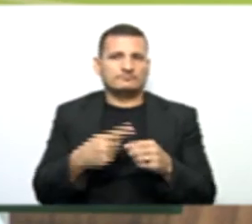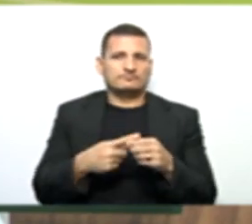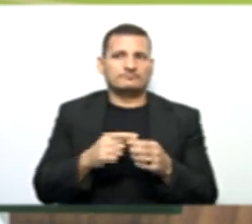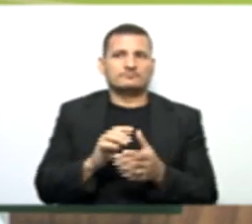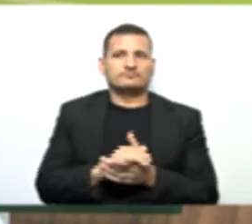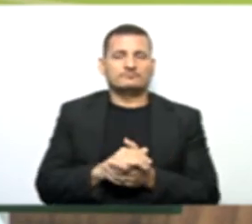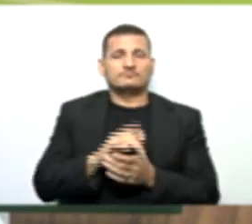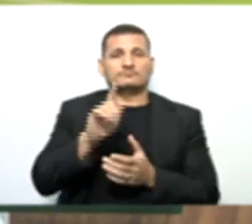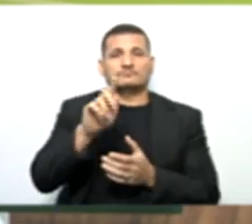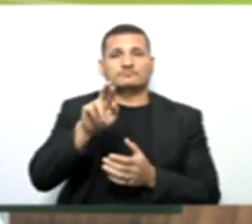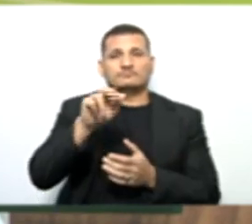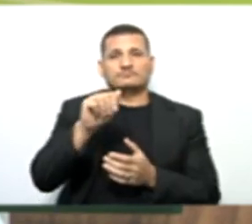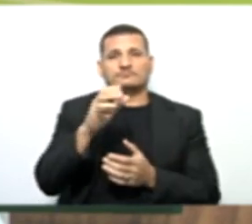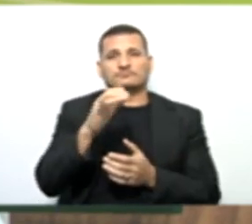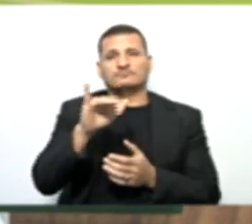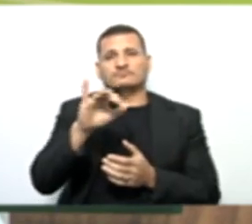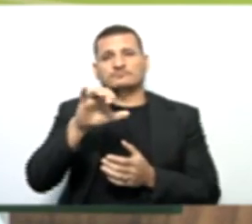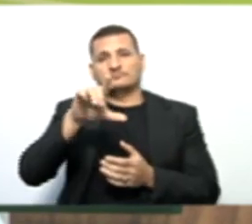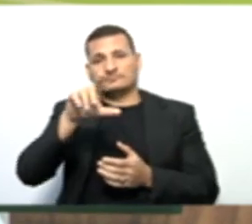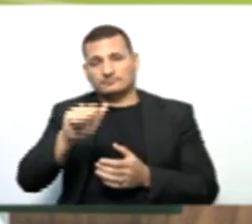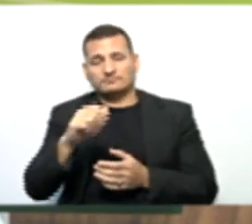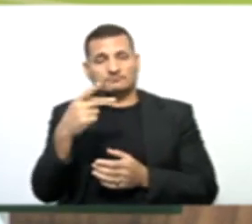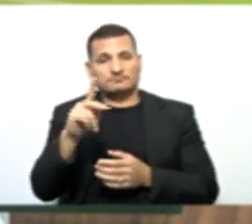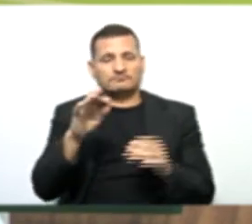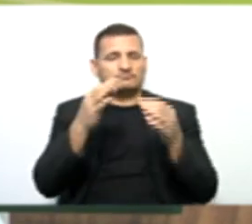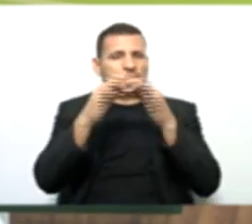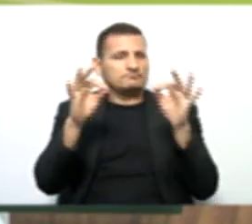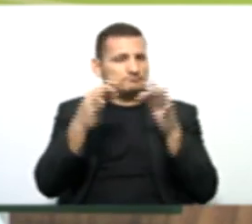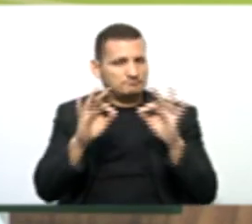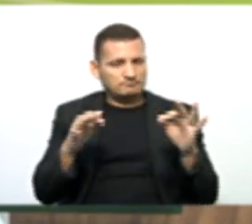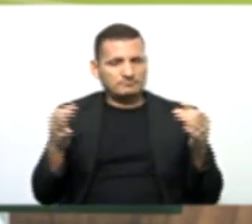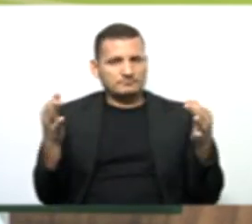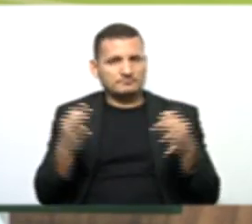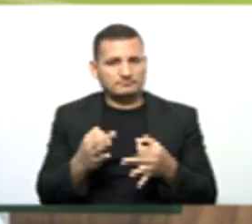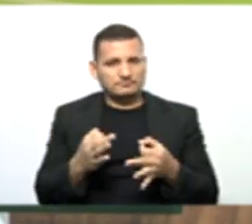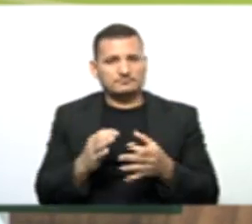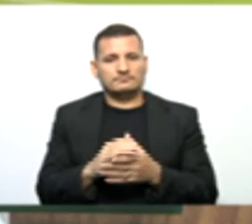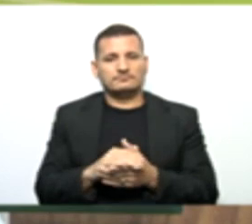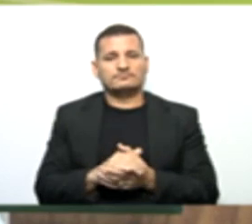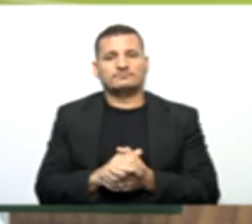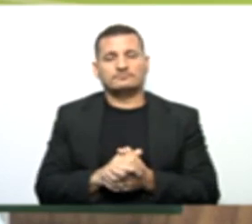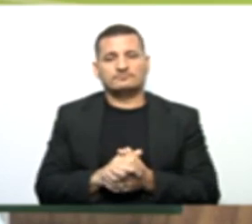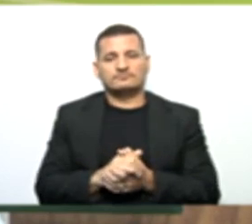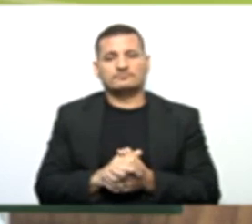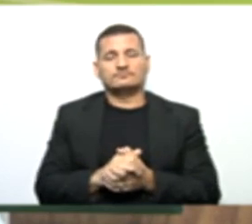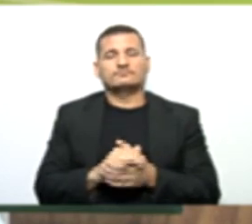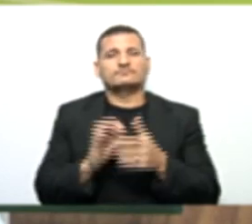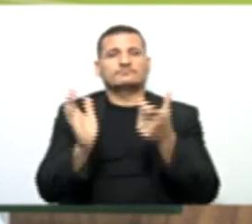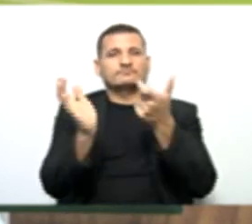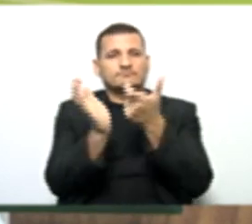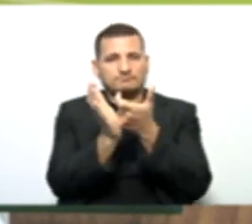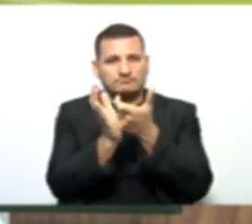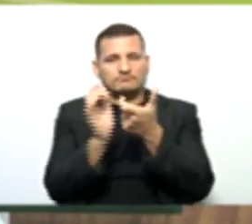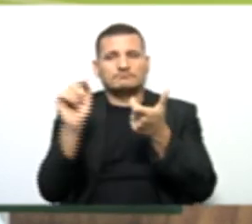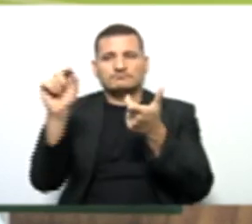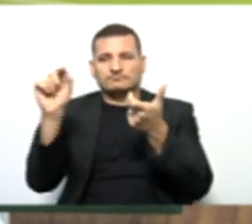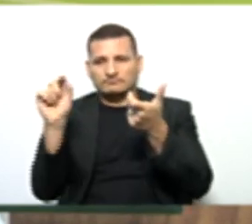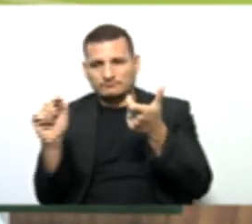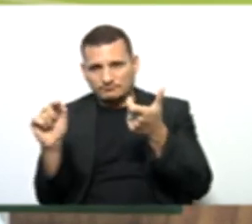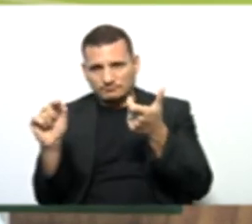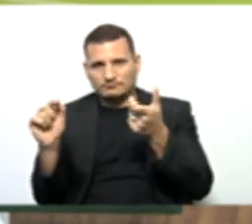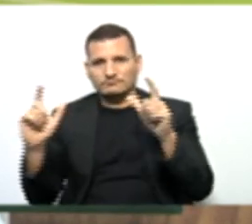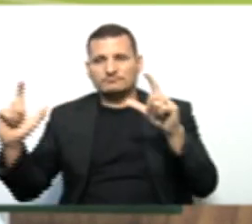pelo método, pela sintaxe dela, foi perfeito. Depois da classe, ela colocou dois pontos certinho, fechou